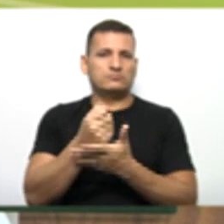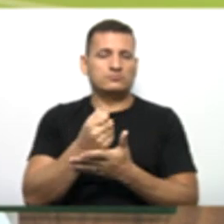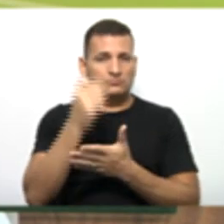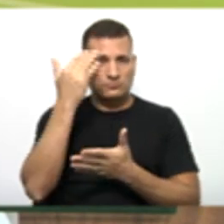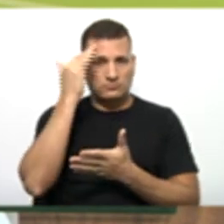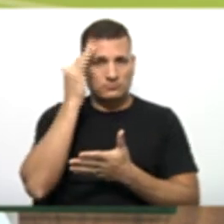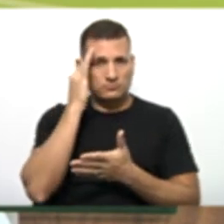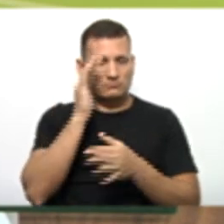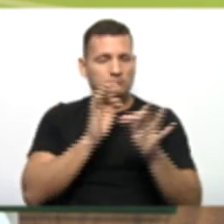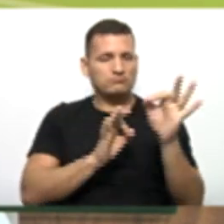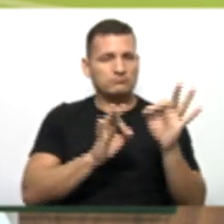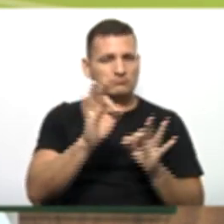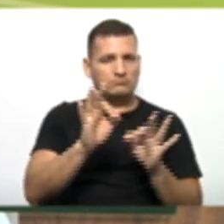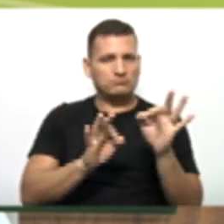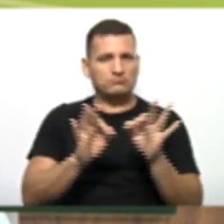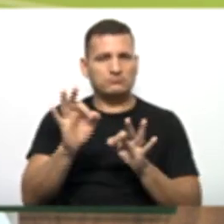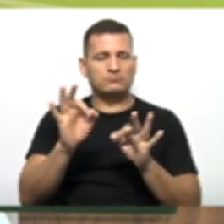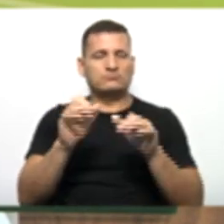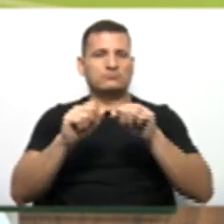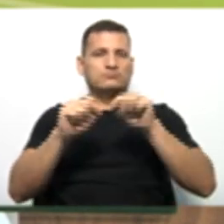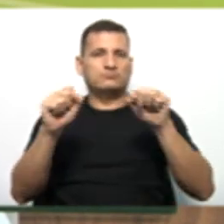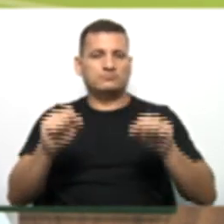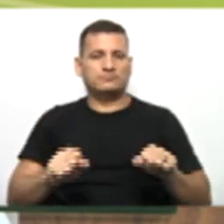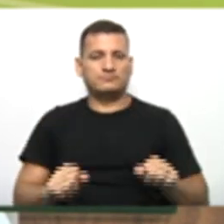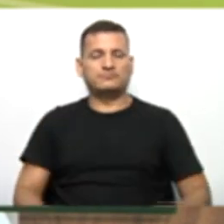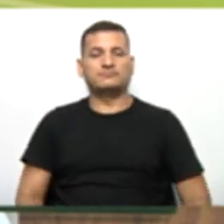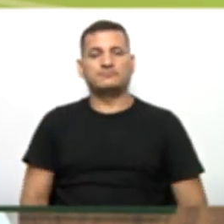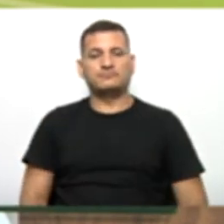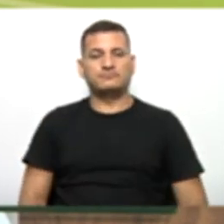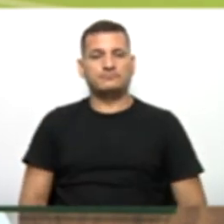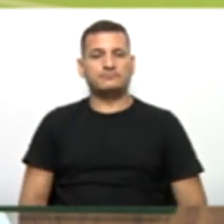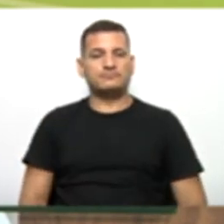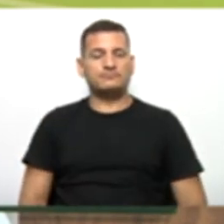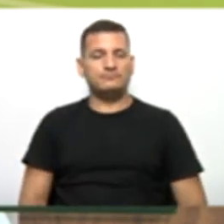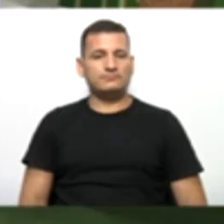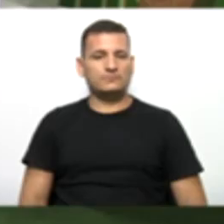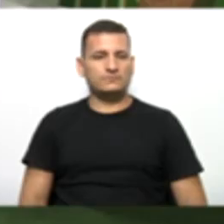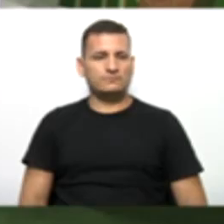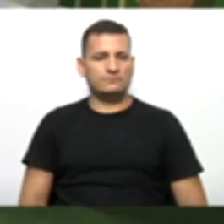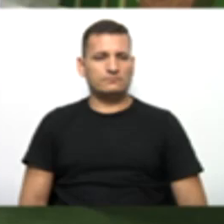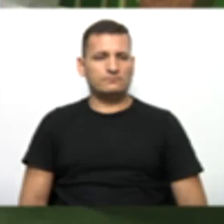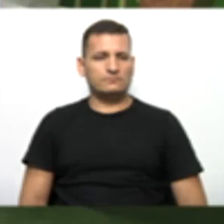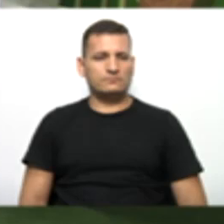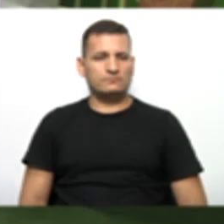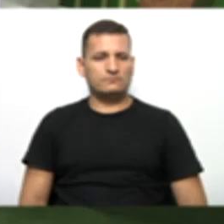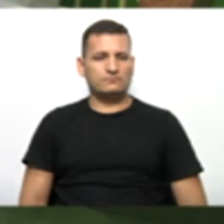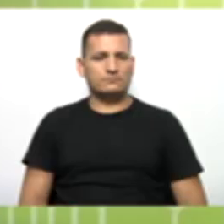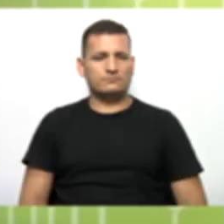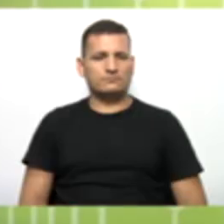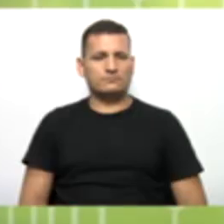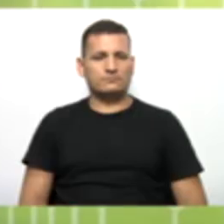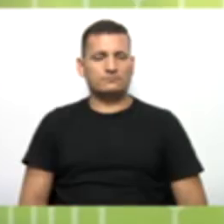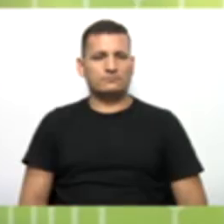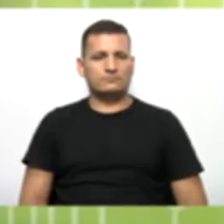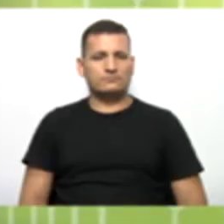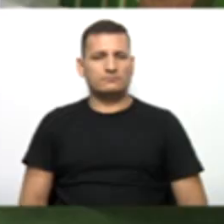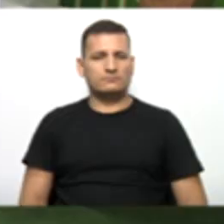compreensão e construção de um software. Poxa, muito boa resposta. Parabéns aí. Quem